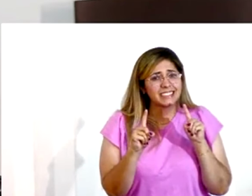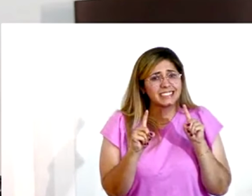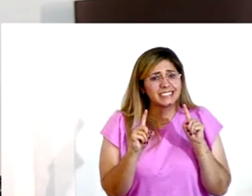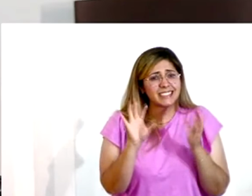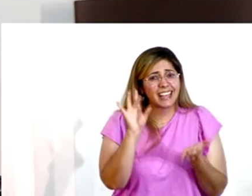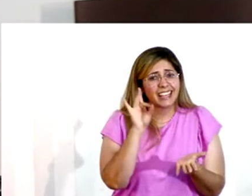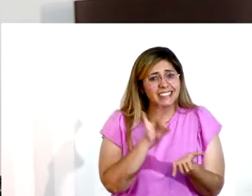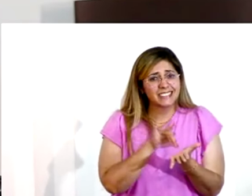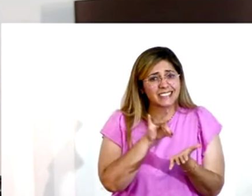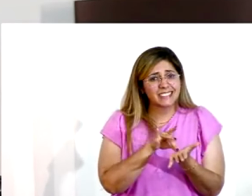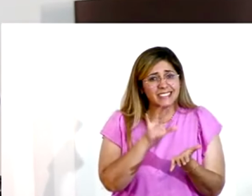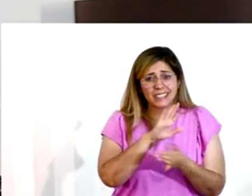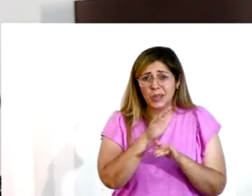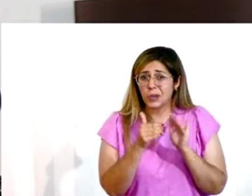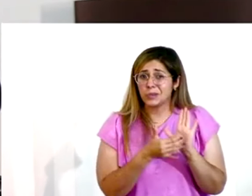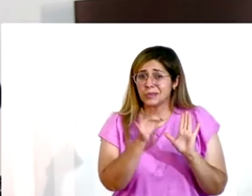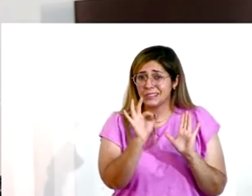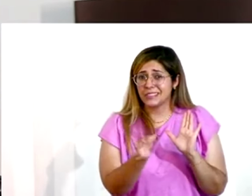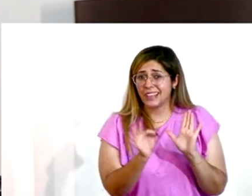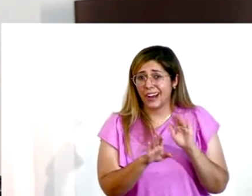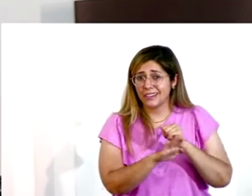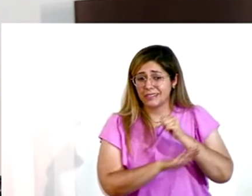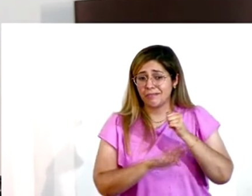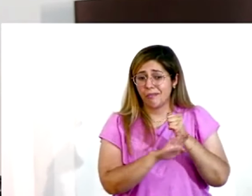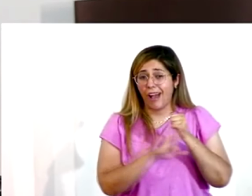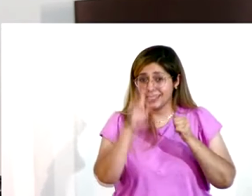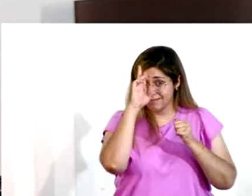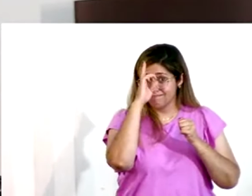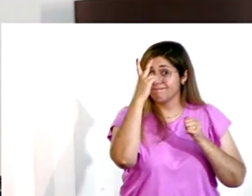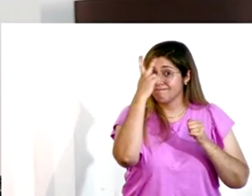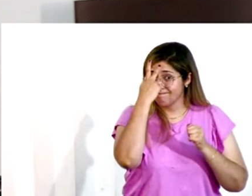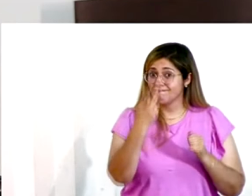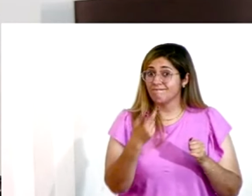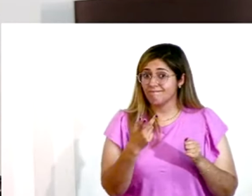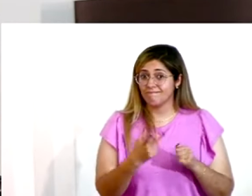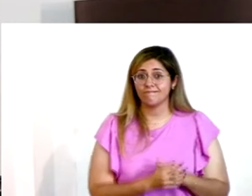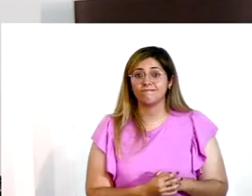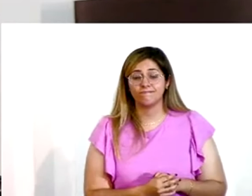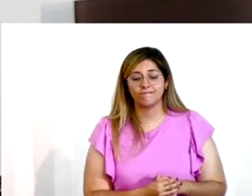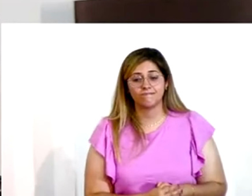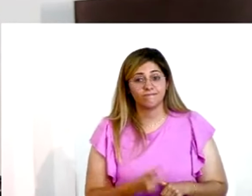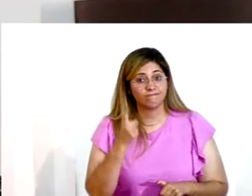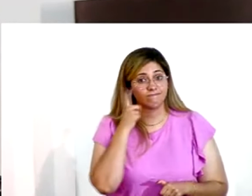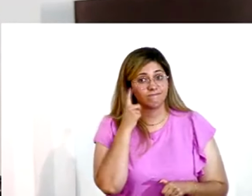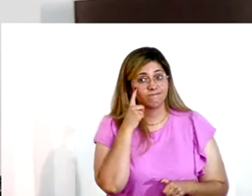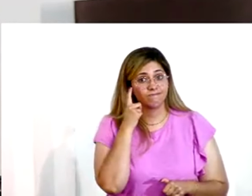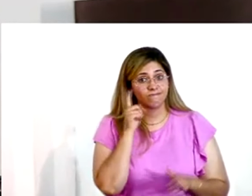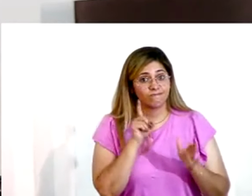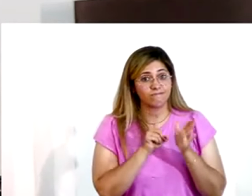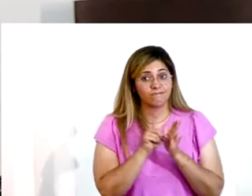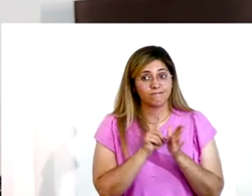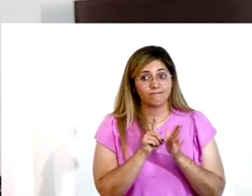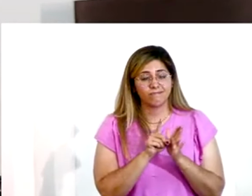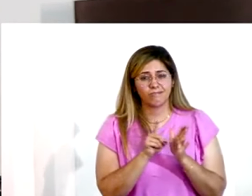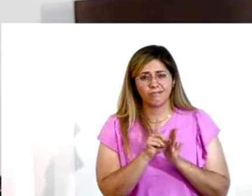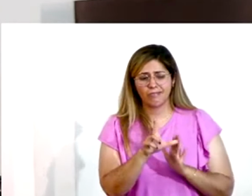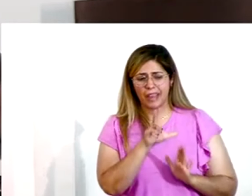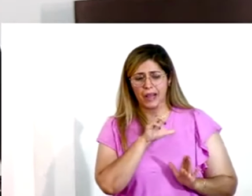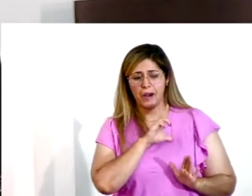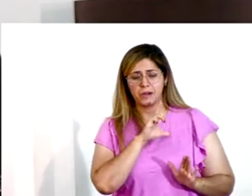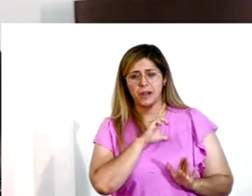o pré-requisito básico de um convertido. Porque convertido a Jesus é